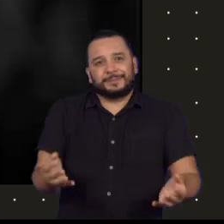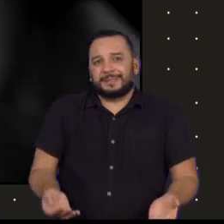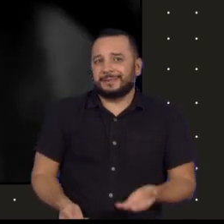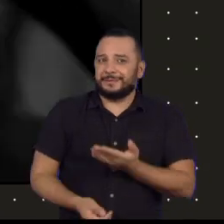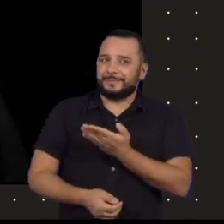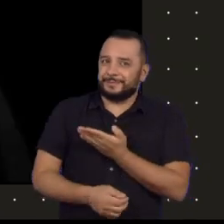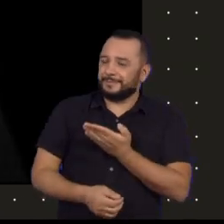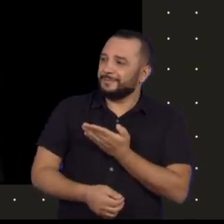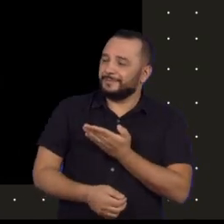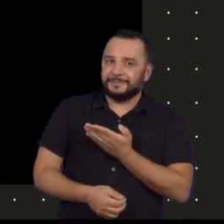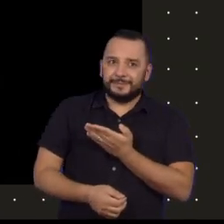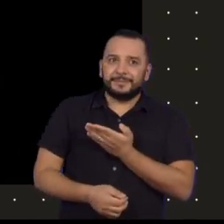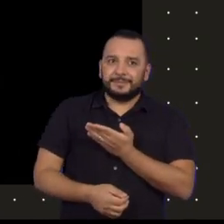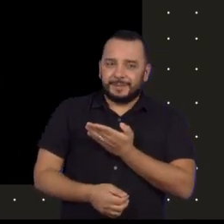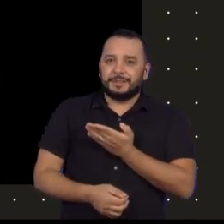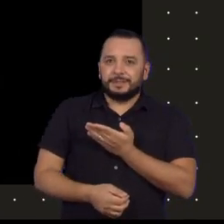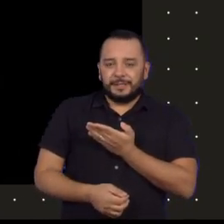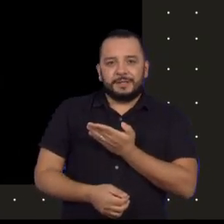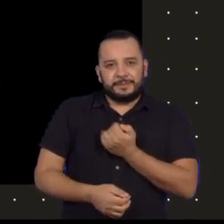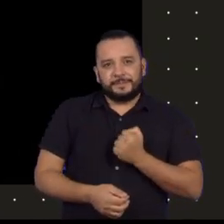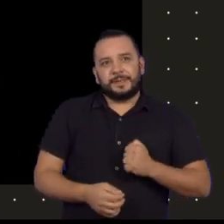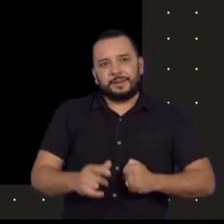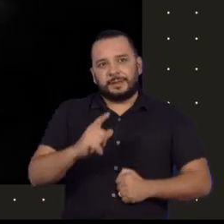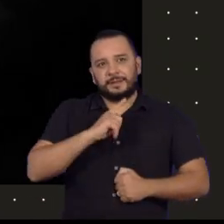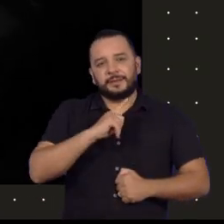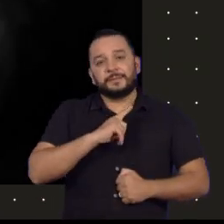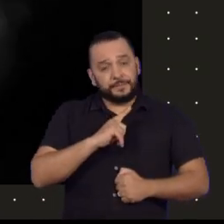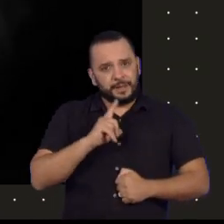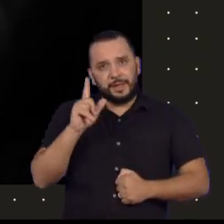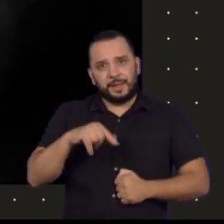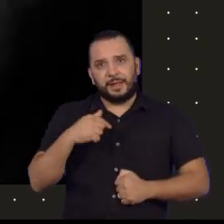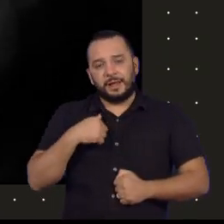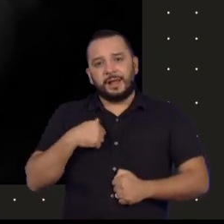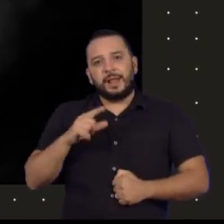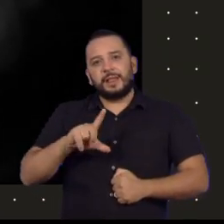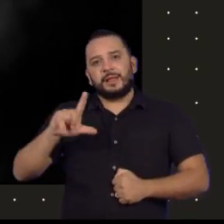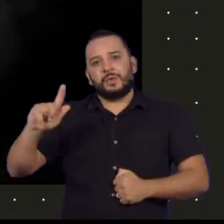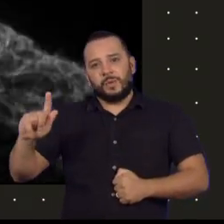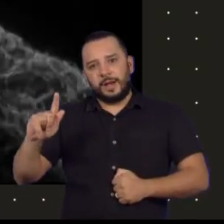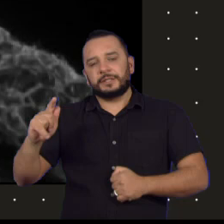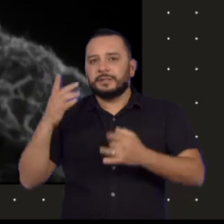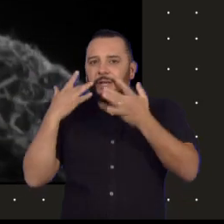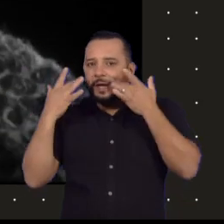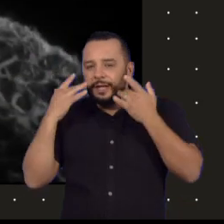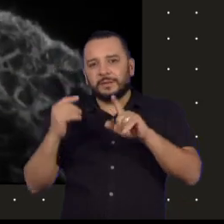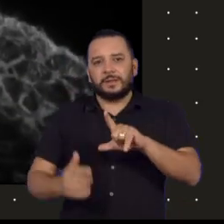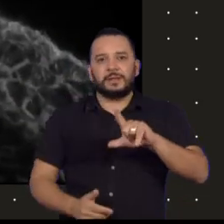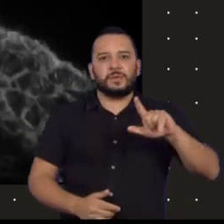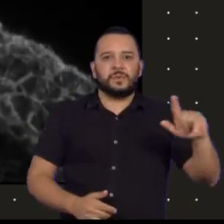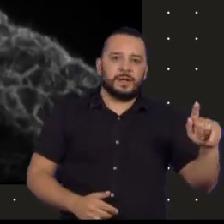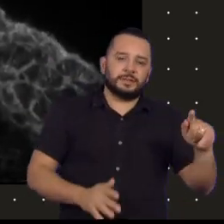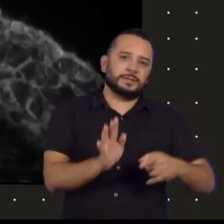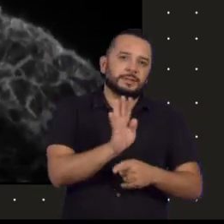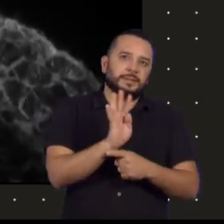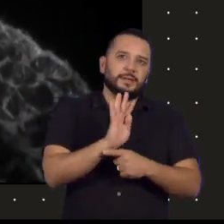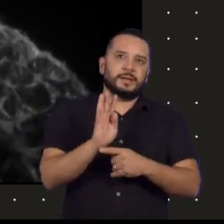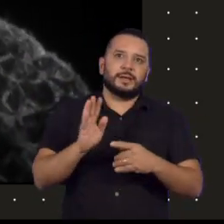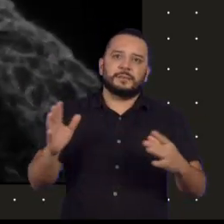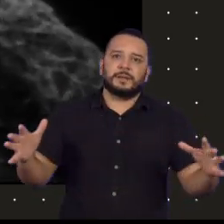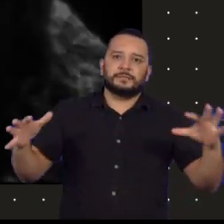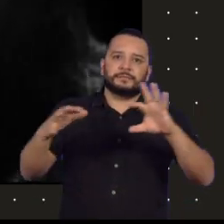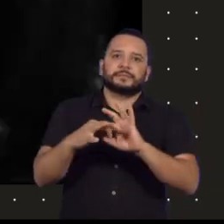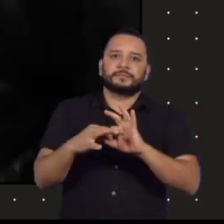É. E conseguimos unir essas duas linguagens. Não é um cinema, como geralmente é feito dentro